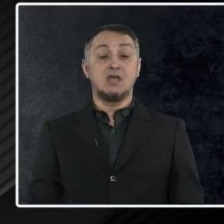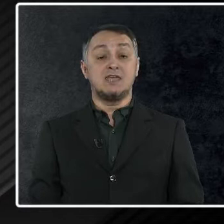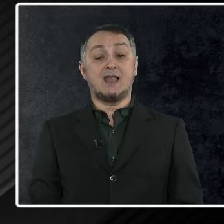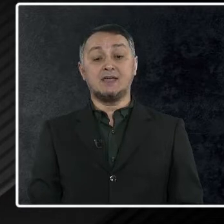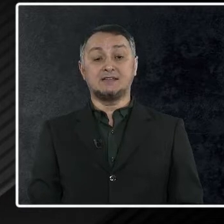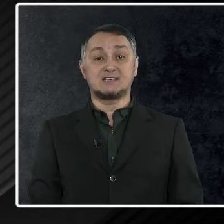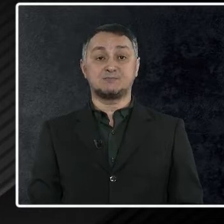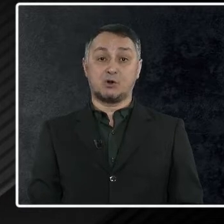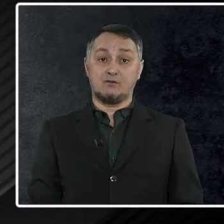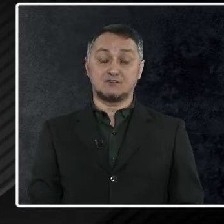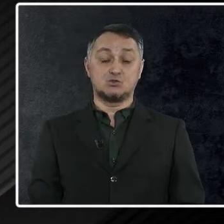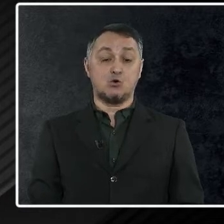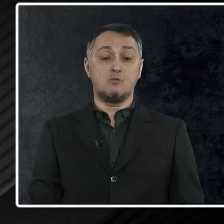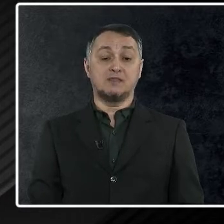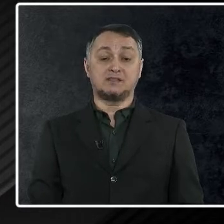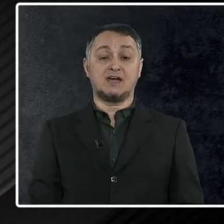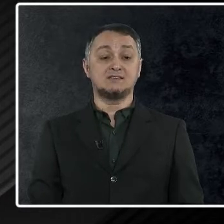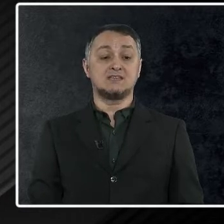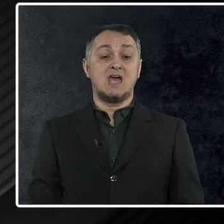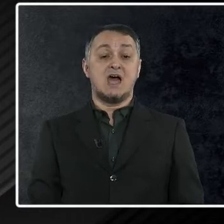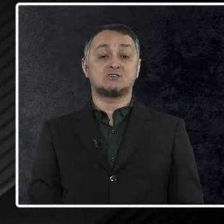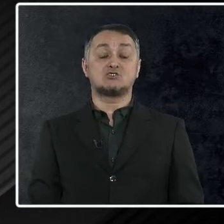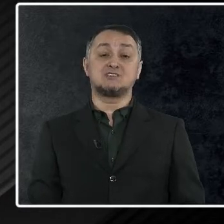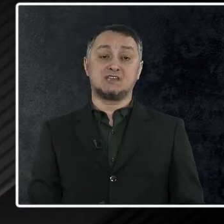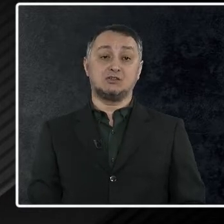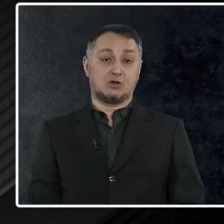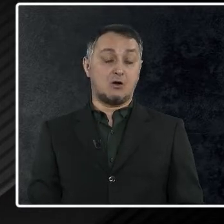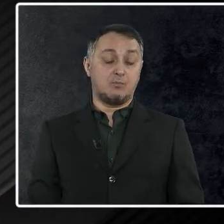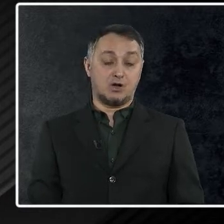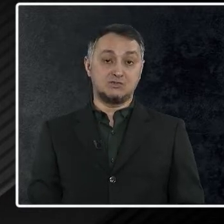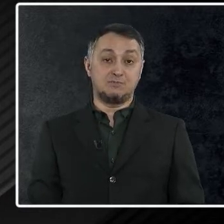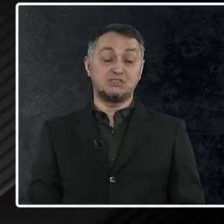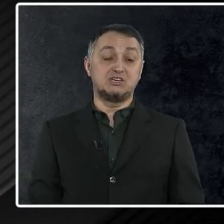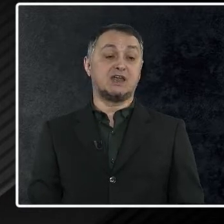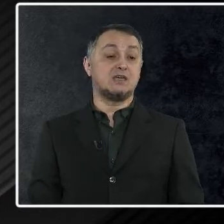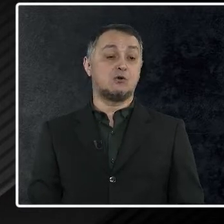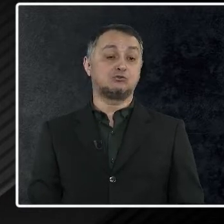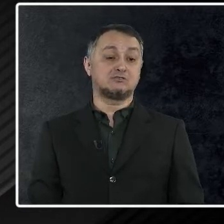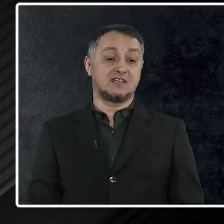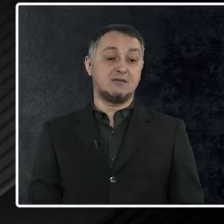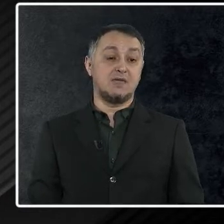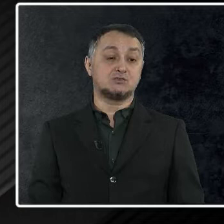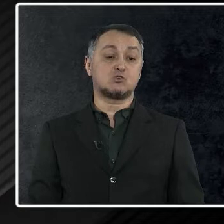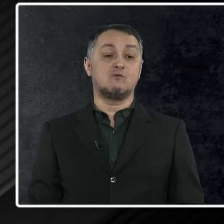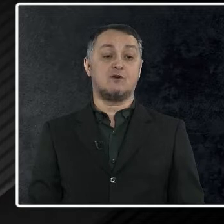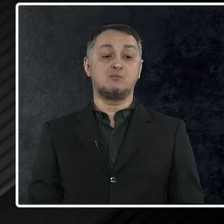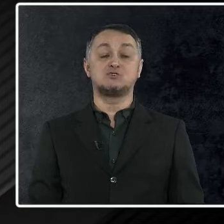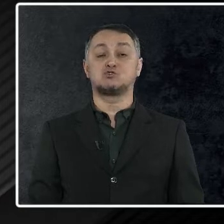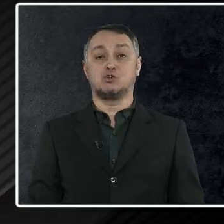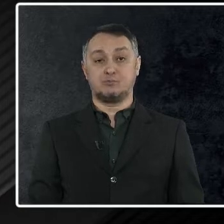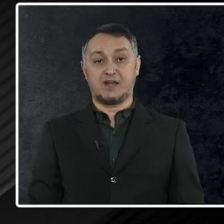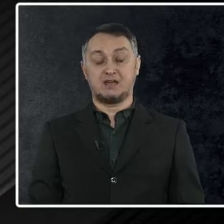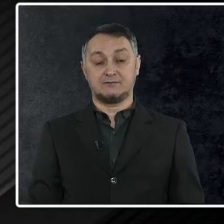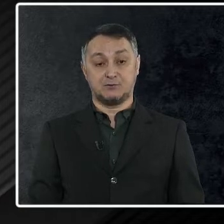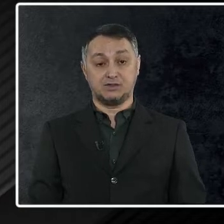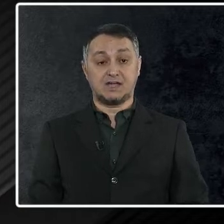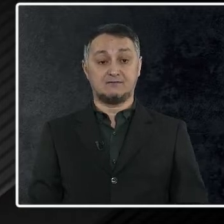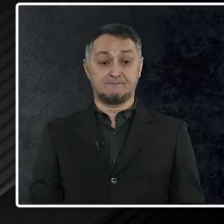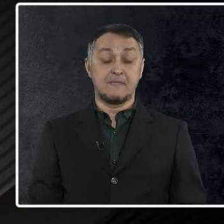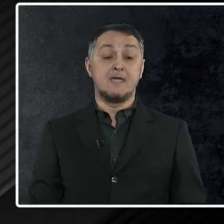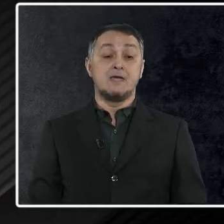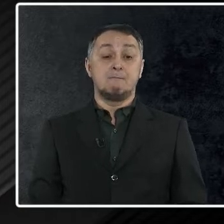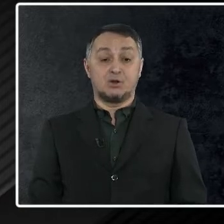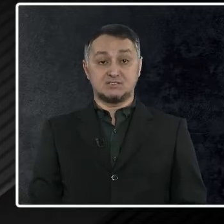empregados. E além dessas provas documentais, a Justiça Eleitoral pode pedir aí outros elementos conforme o 18, parágrafo